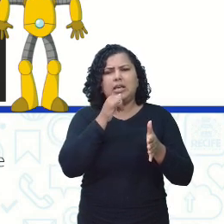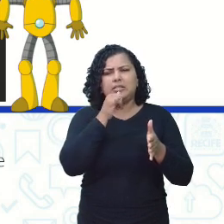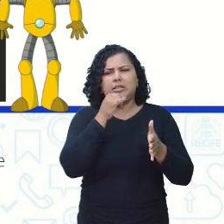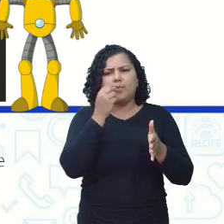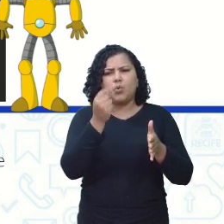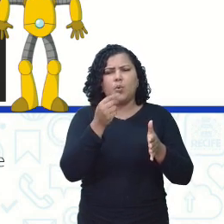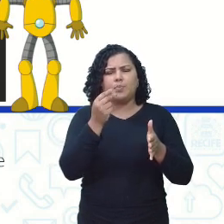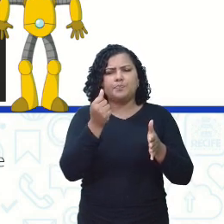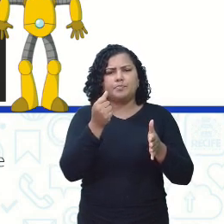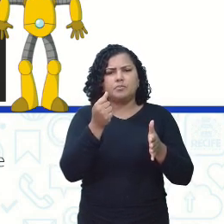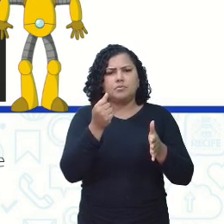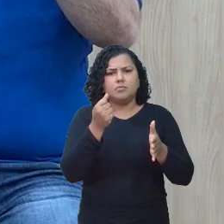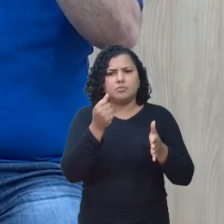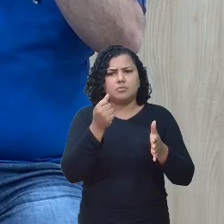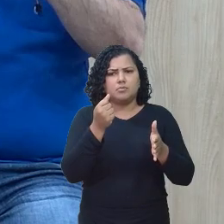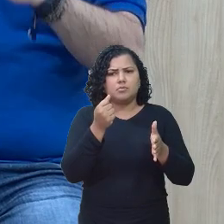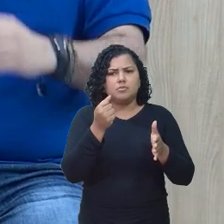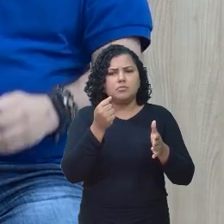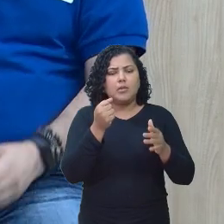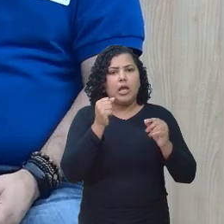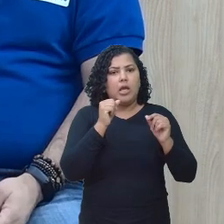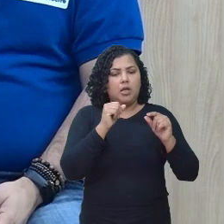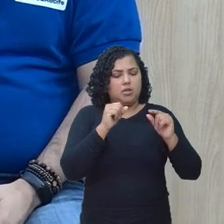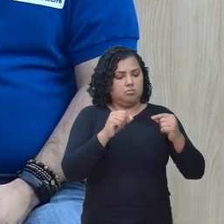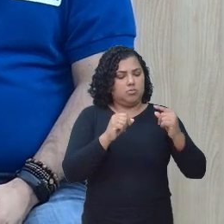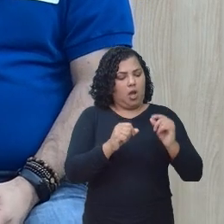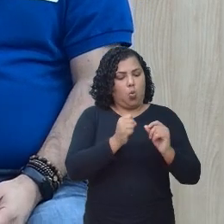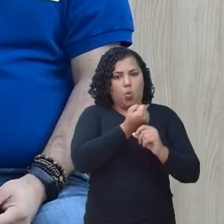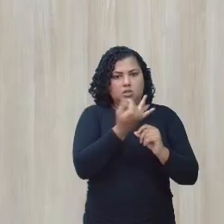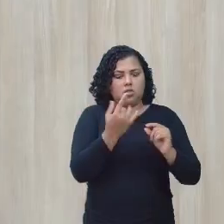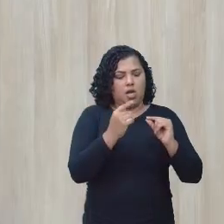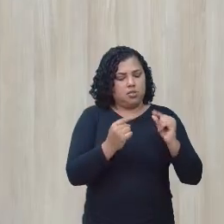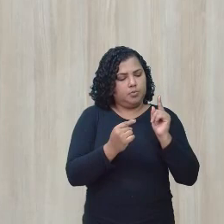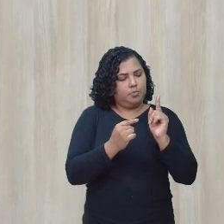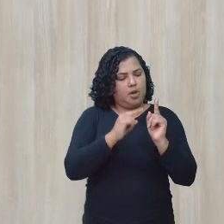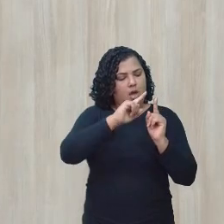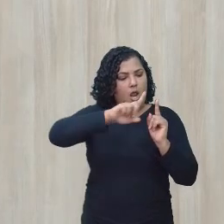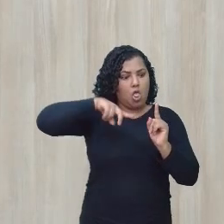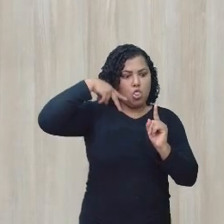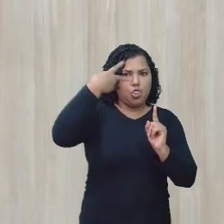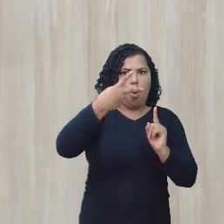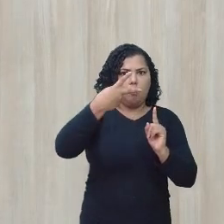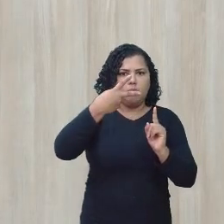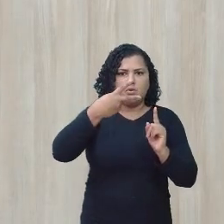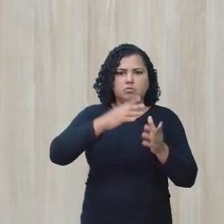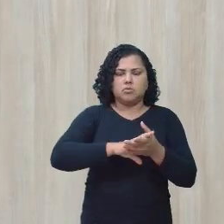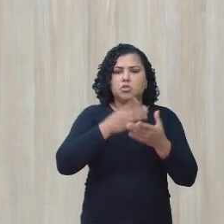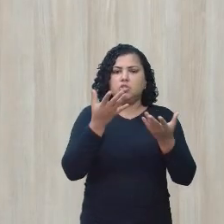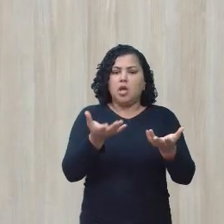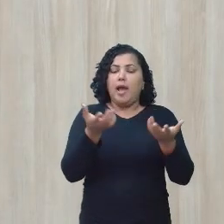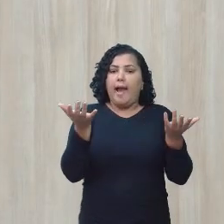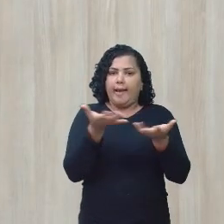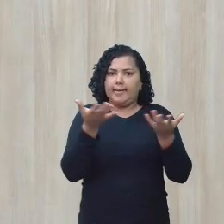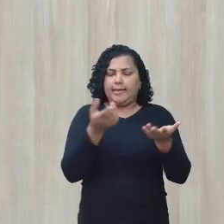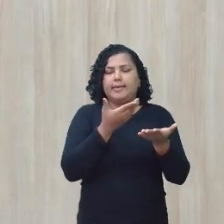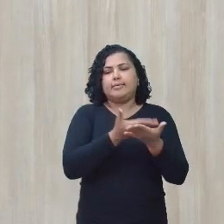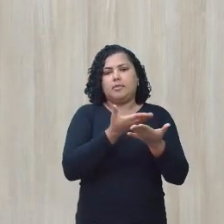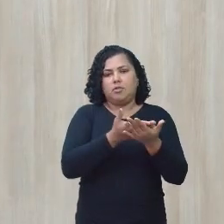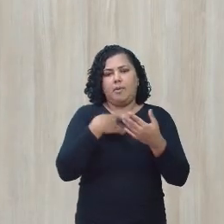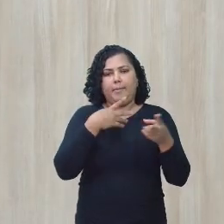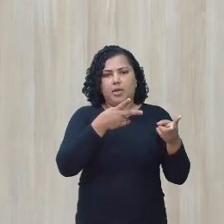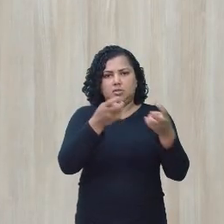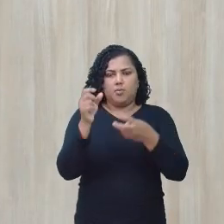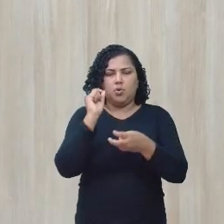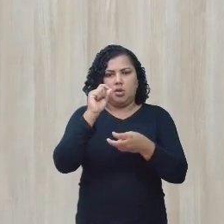essa transferência de escravos ela quase que dobrasse, né? Exatamente. E aí, assim, a gente vai mostrar na aula que nós vamos ter uma diversidade